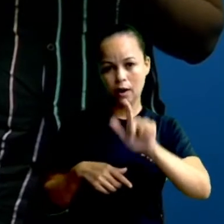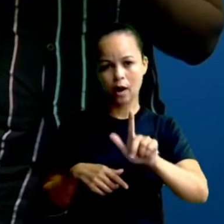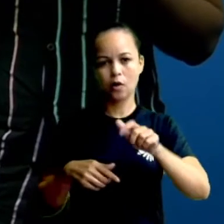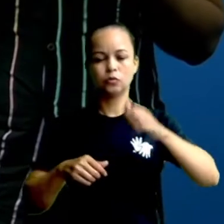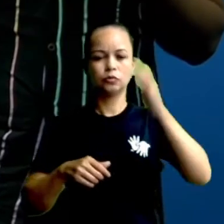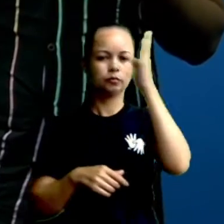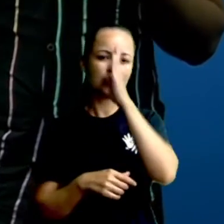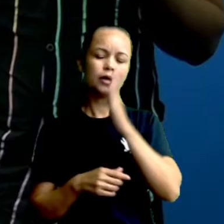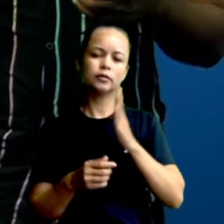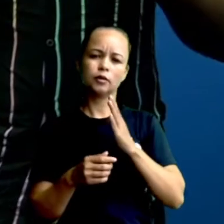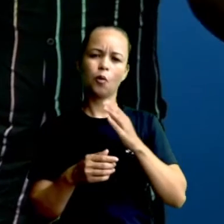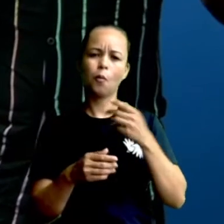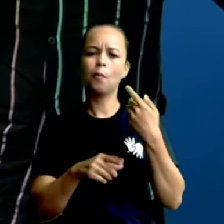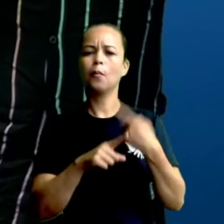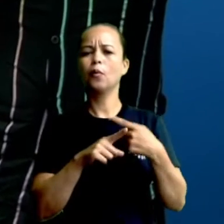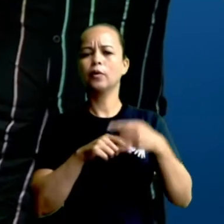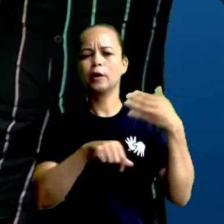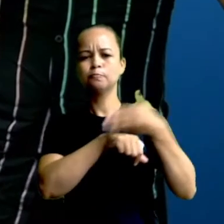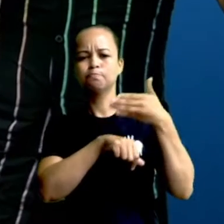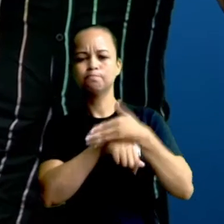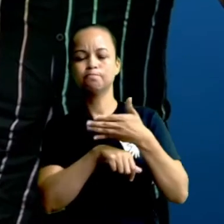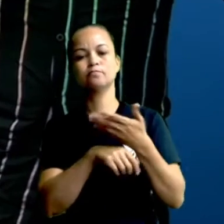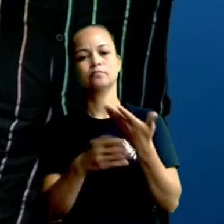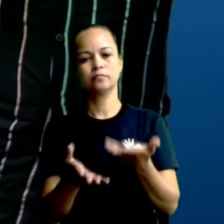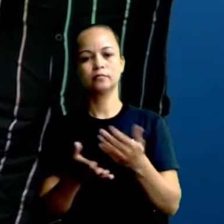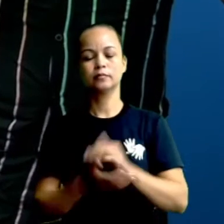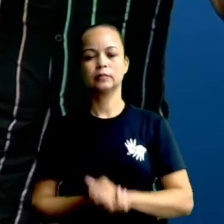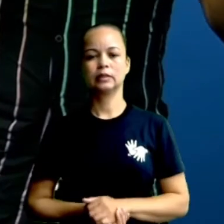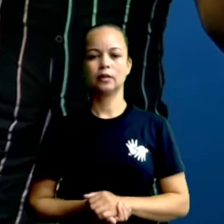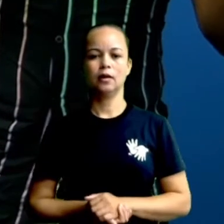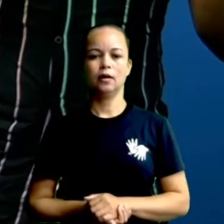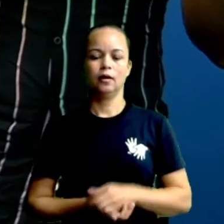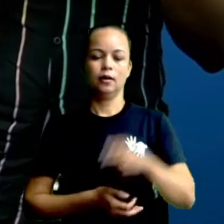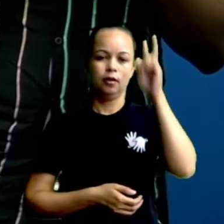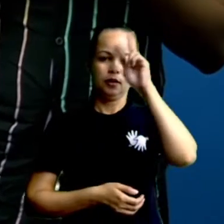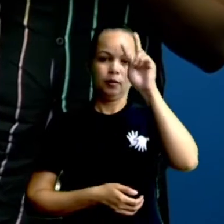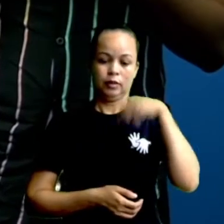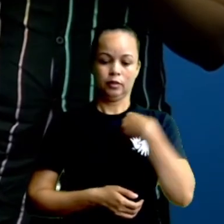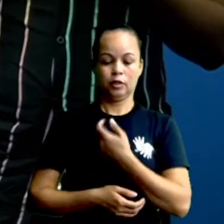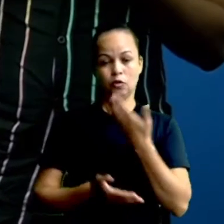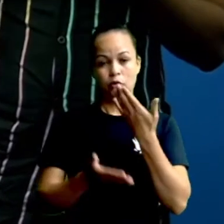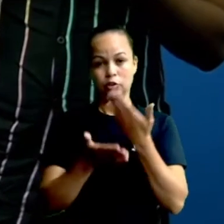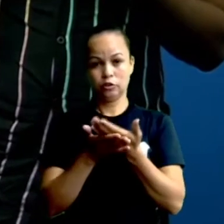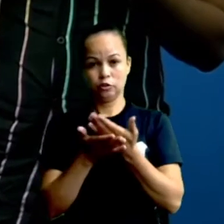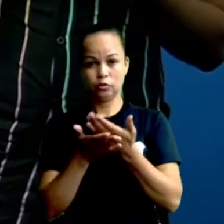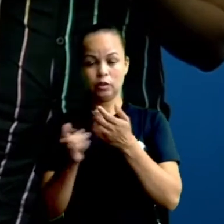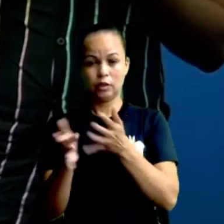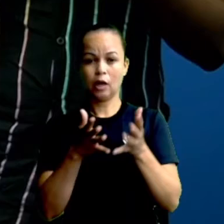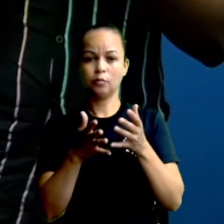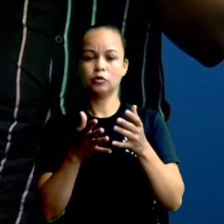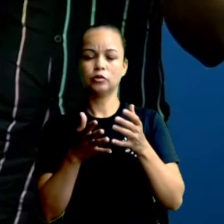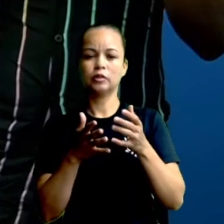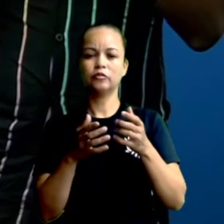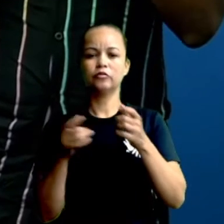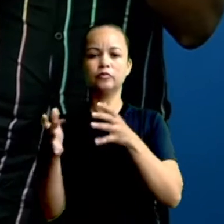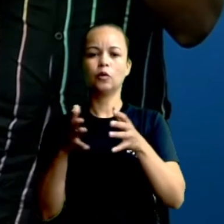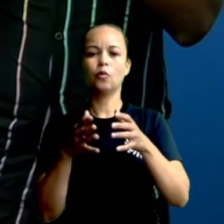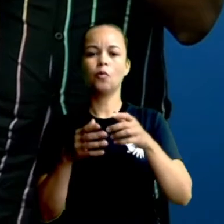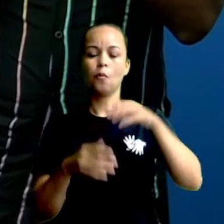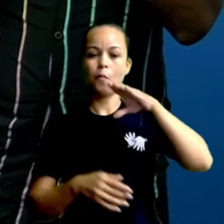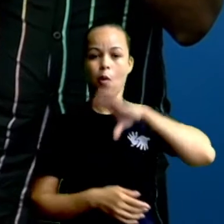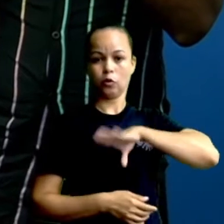processo de invasão no litoral brasileiro? Lembra que a gente viu na aula passada que Portugal fica na Península Ibérica? Ou